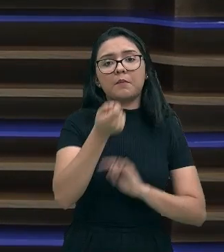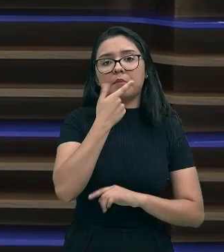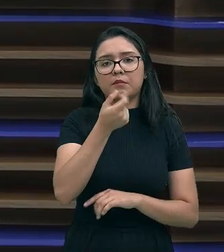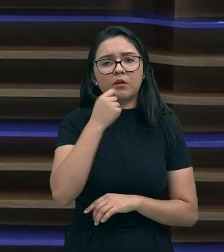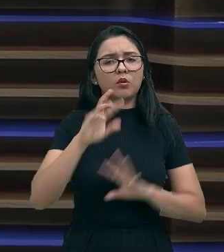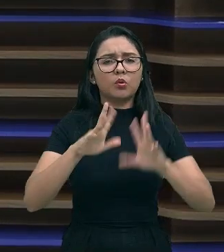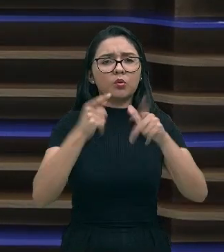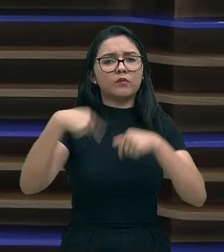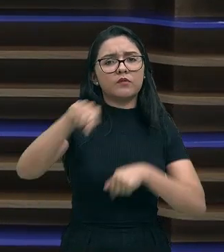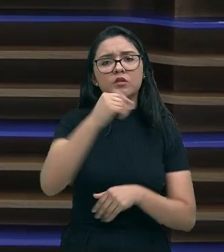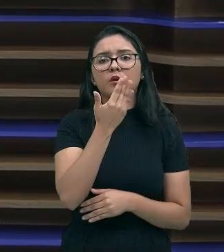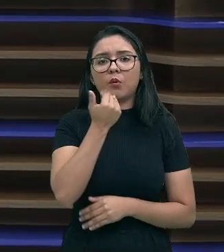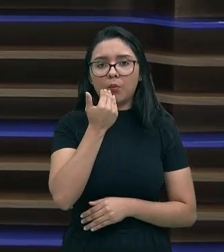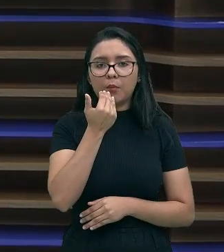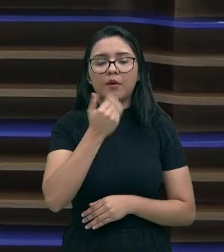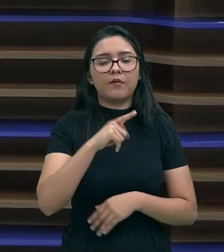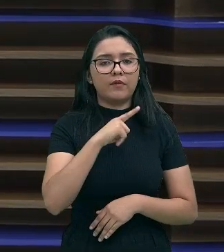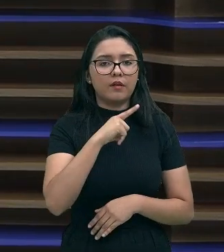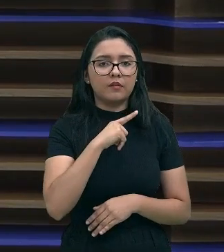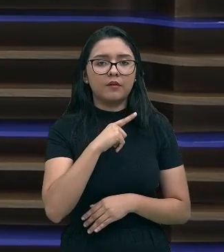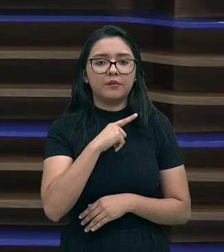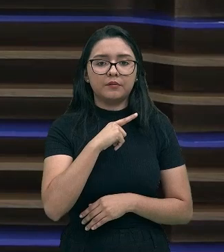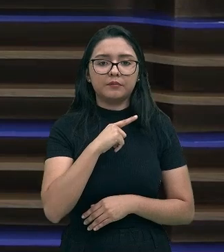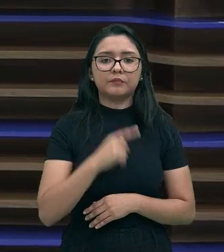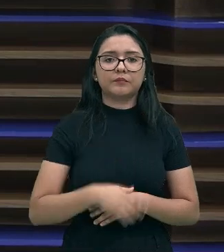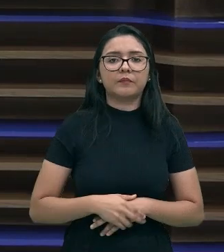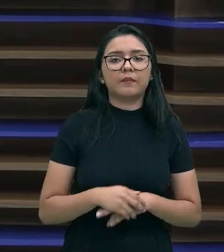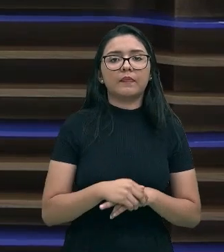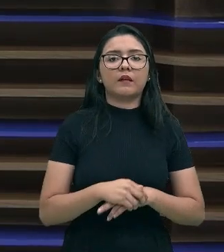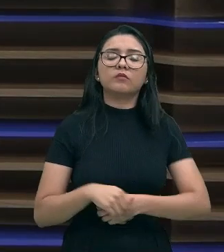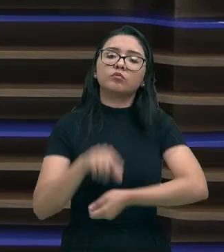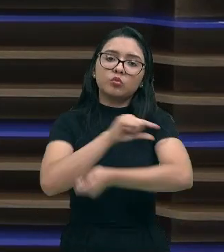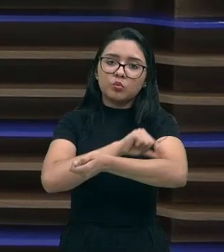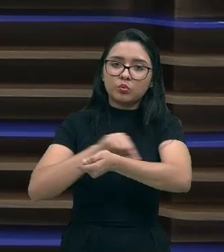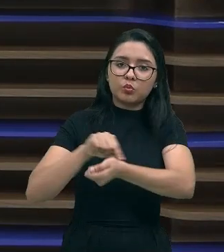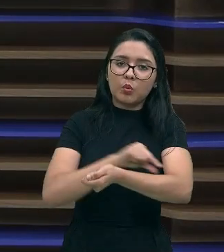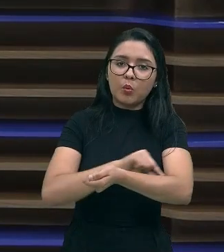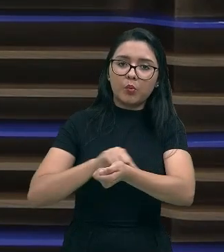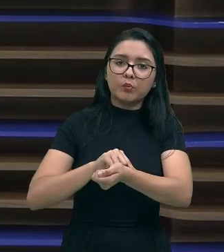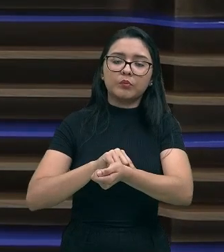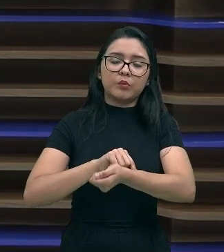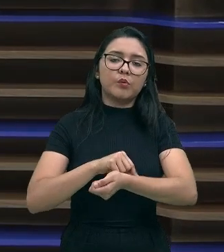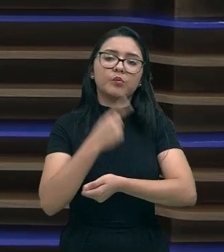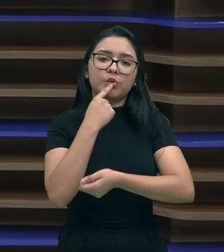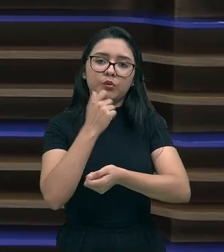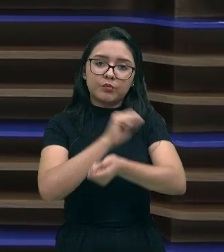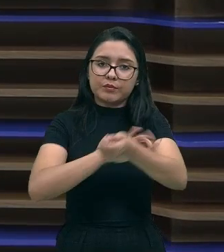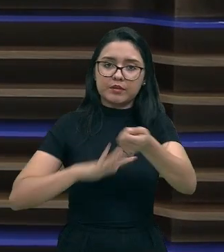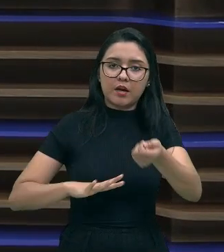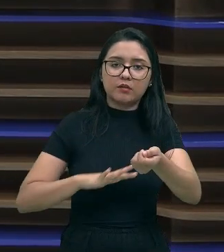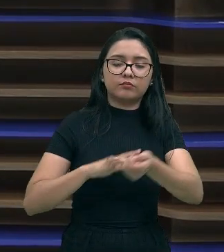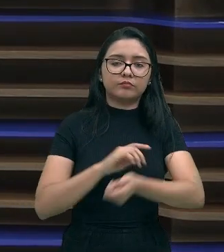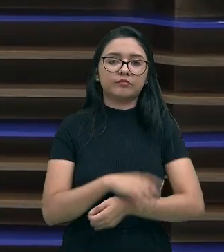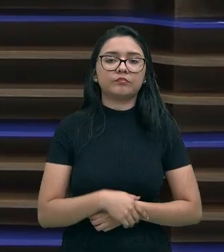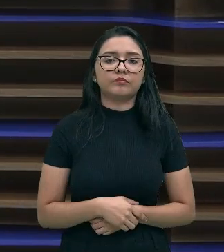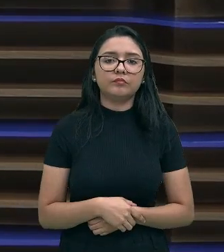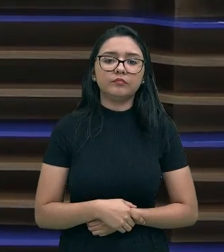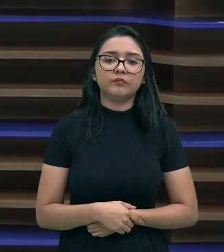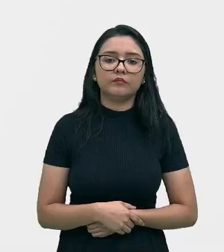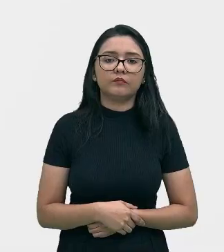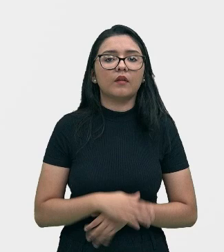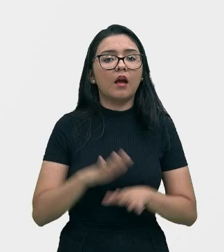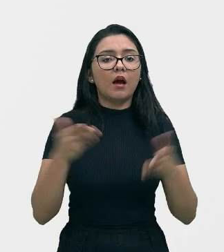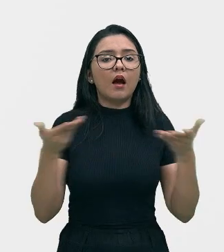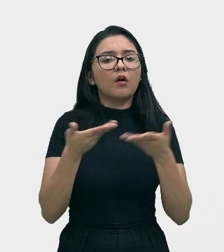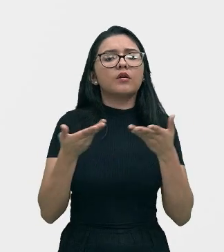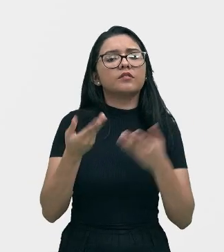se alimentar também vai ali através do sangue chegar até as suas células, né? E aí a gente vai observar a composição